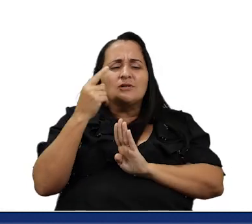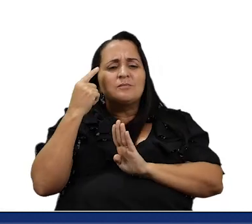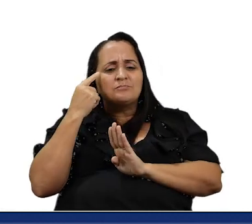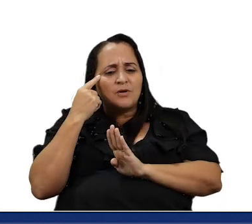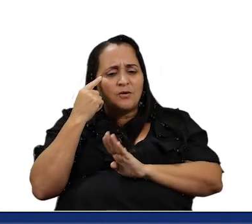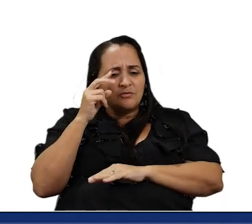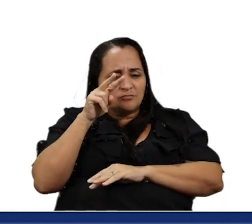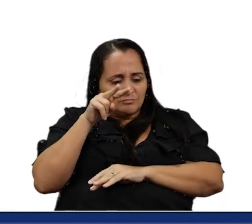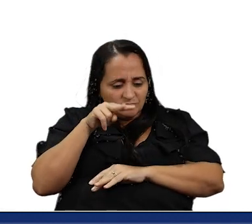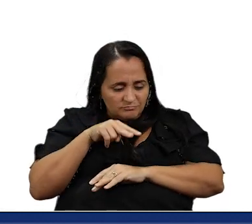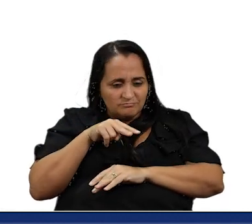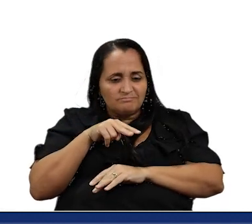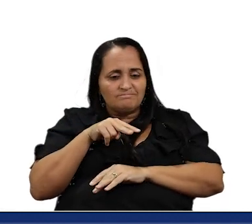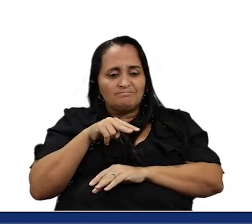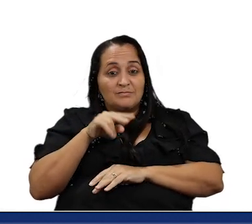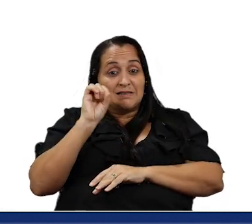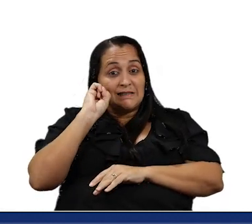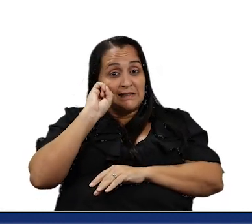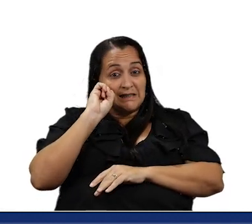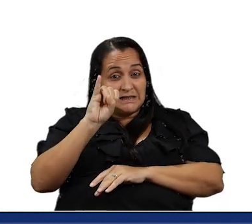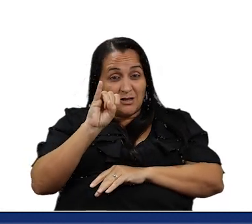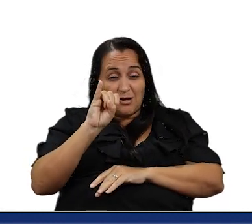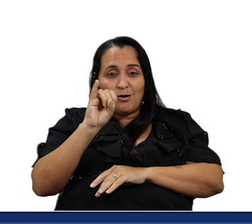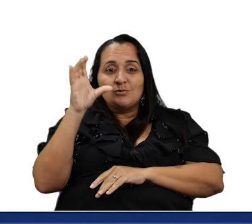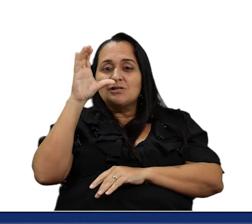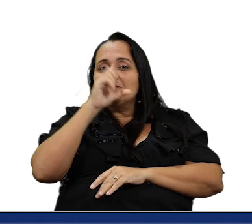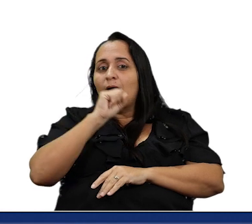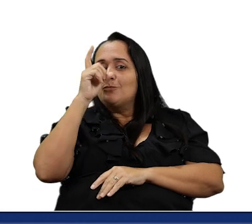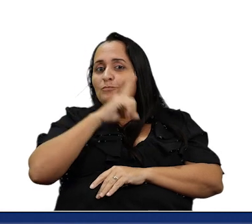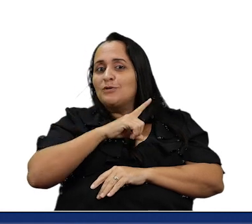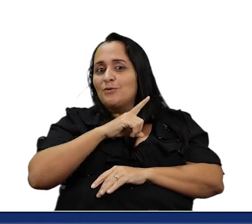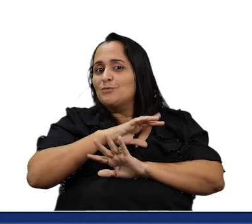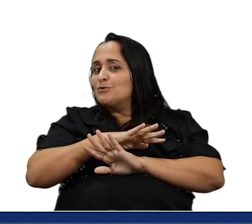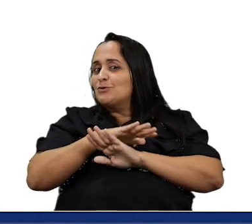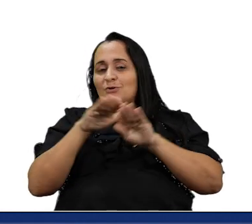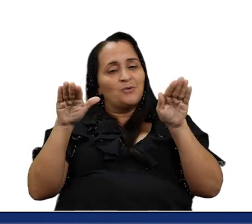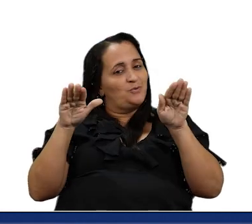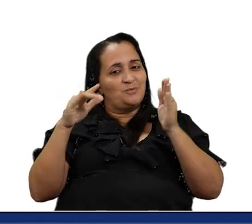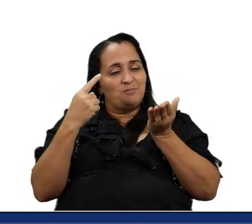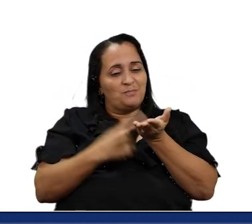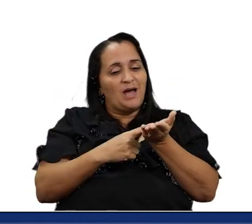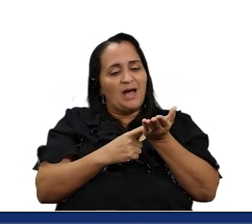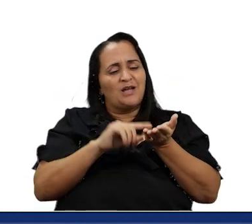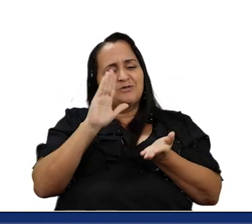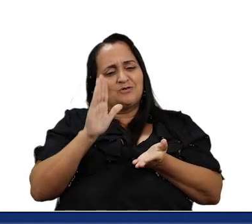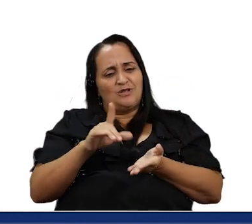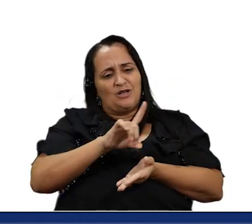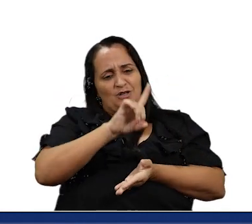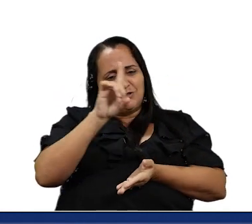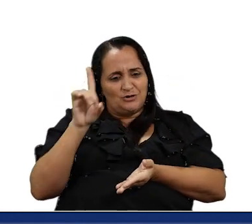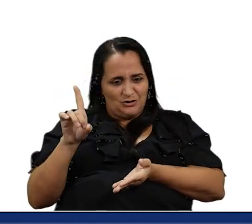Então, ele fala de gratuidade no próximo fim de semana. Fora